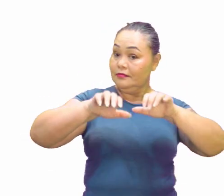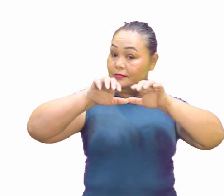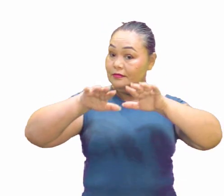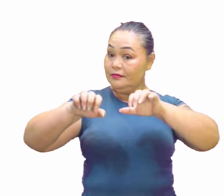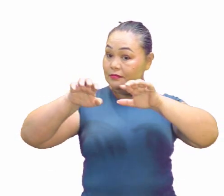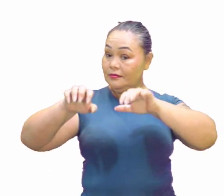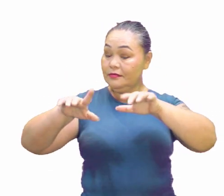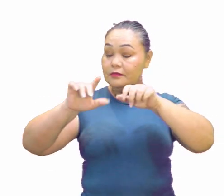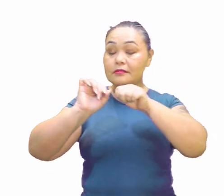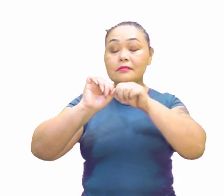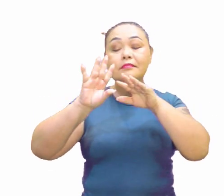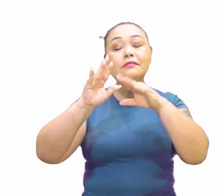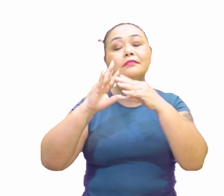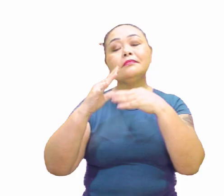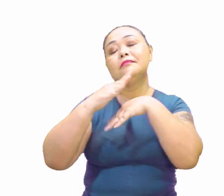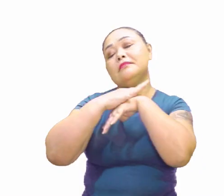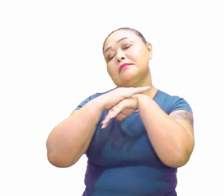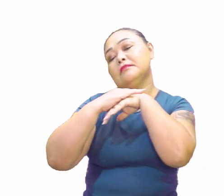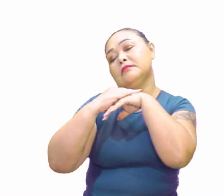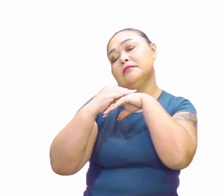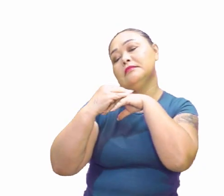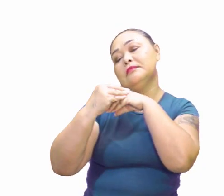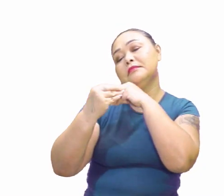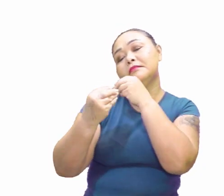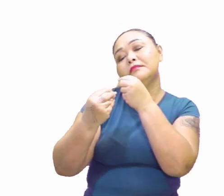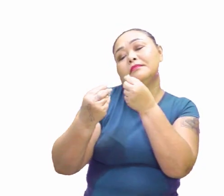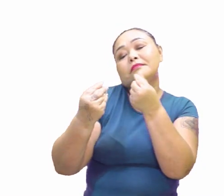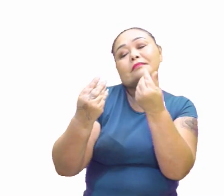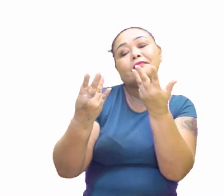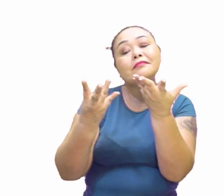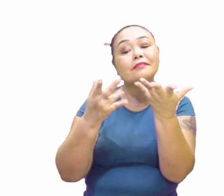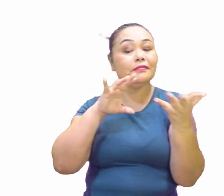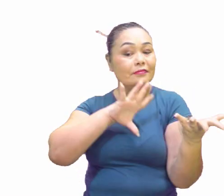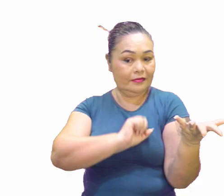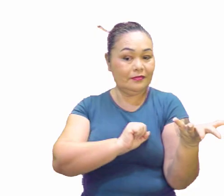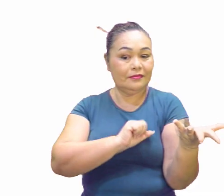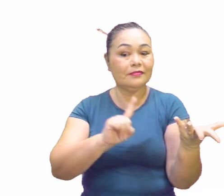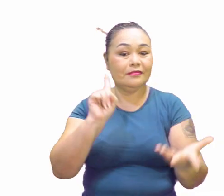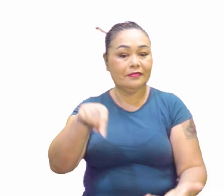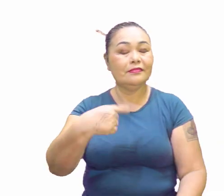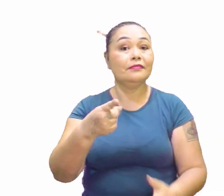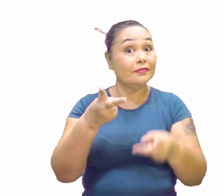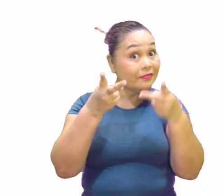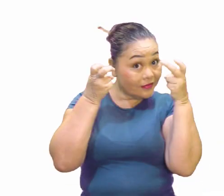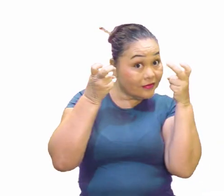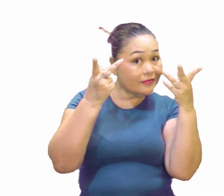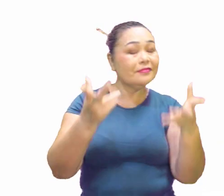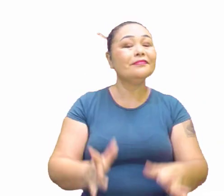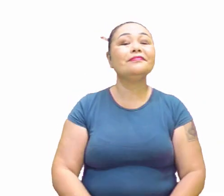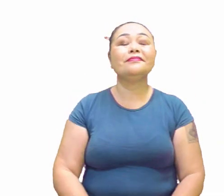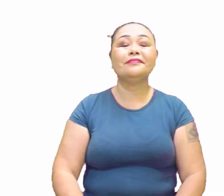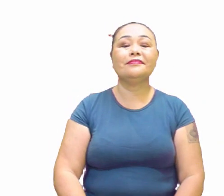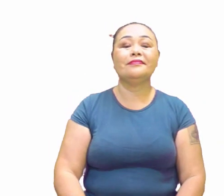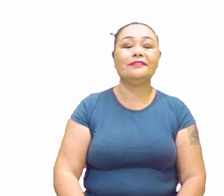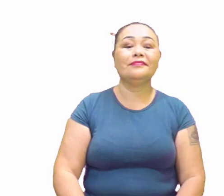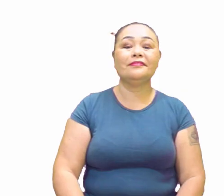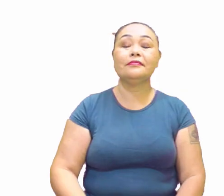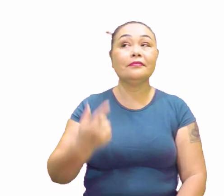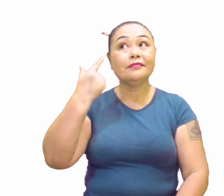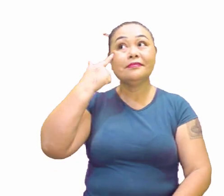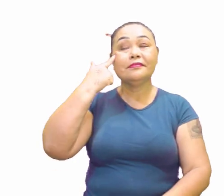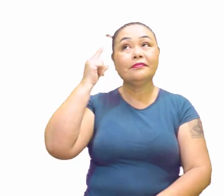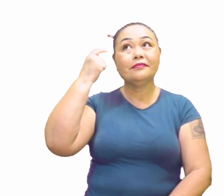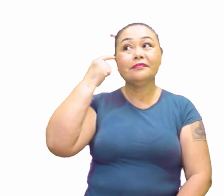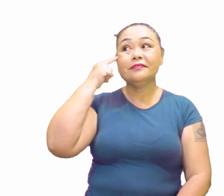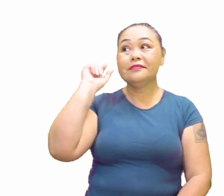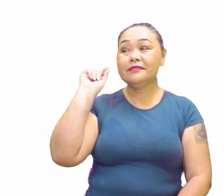espinhas. Então, aquela forma bem carinhosa de falar ali a questão do amor, perceberam? Então, para vocês refletirem, né?